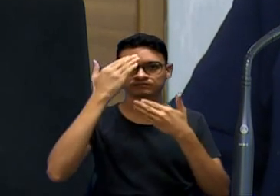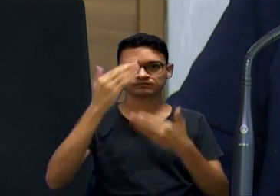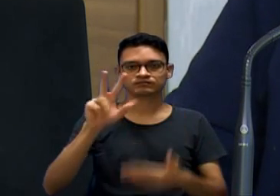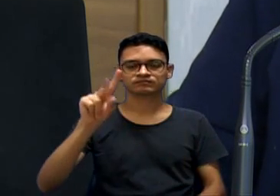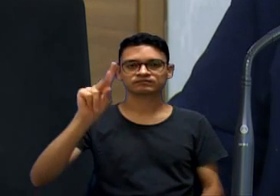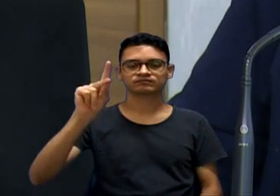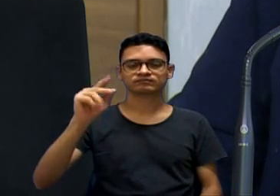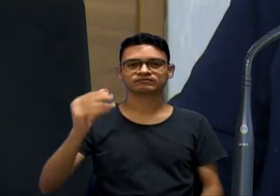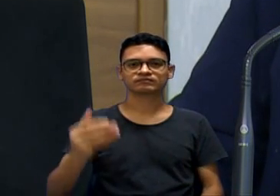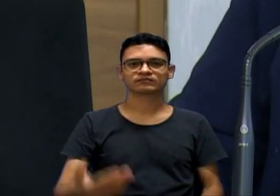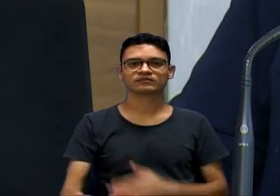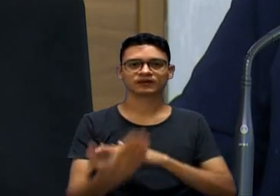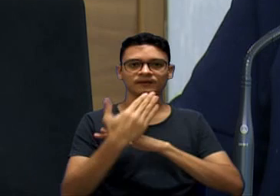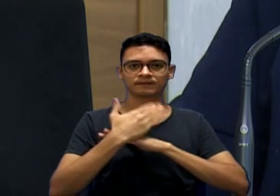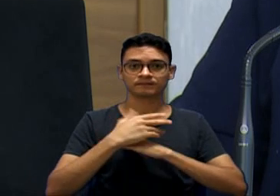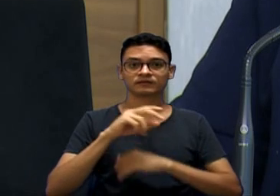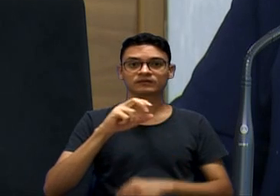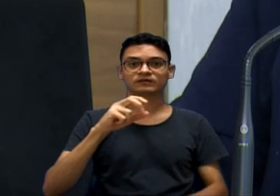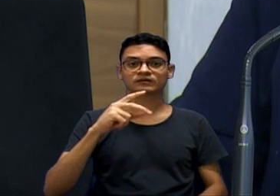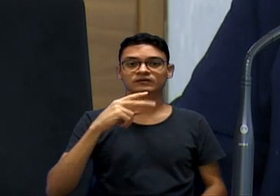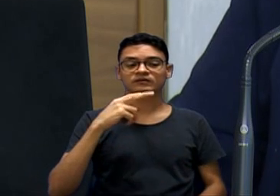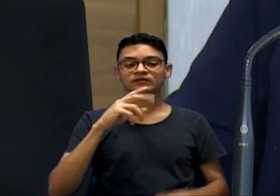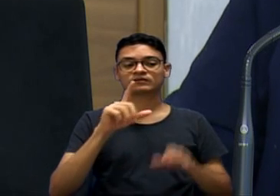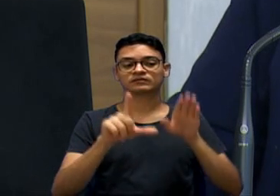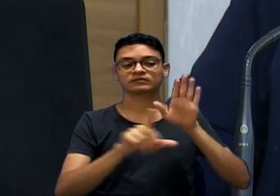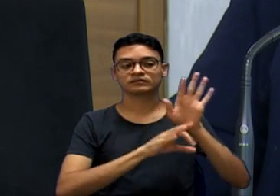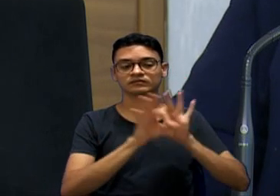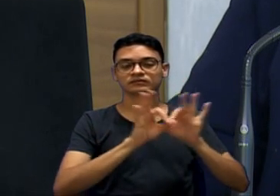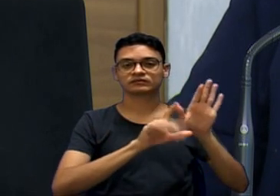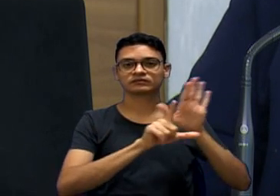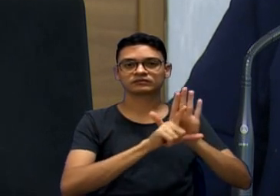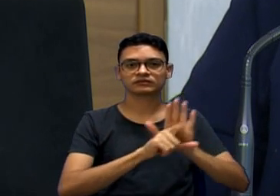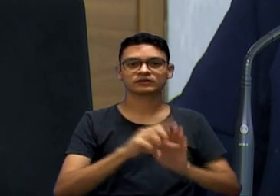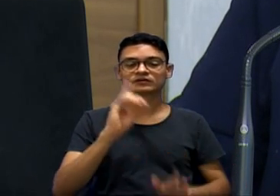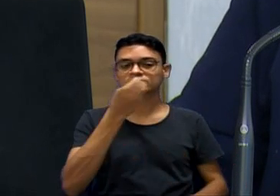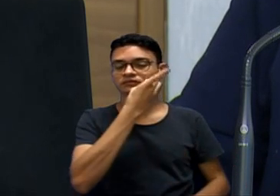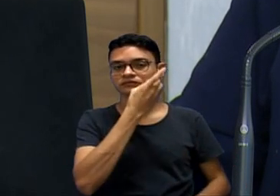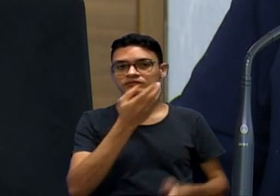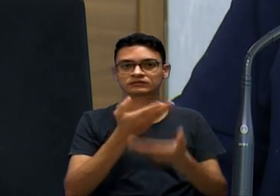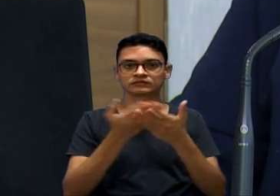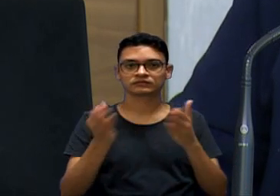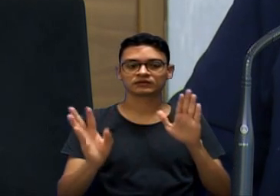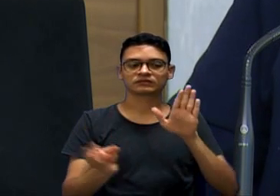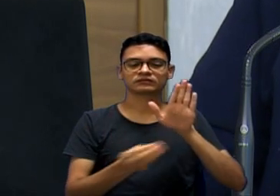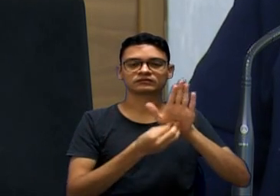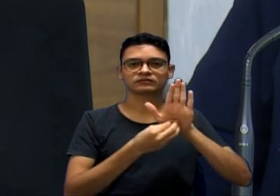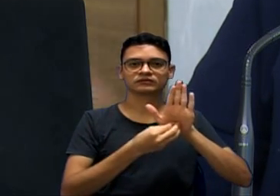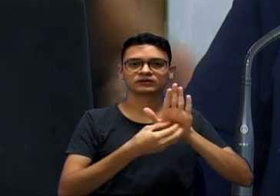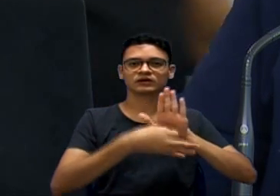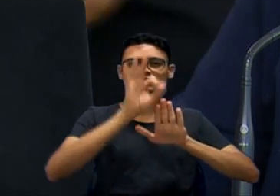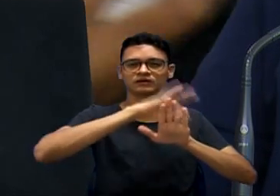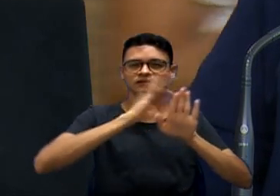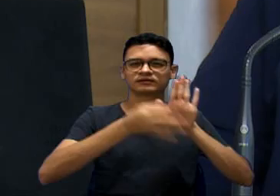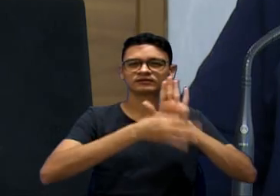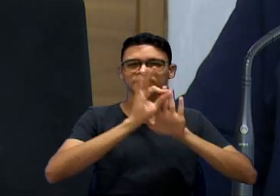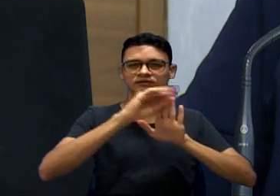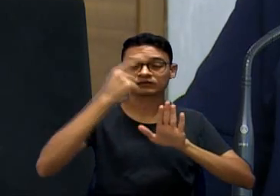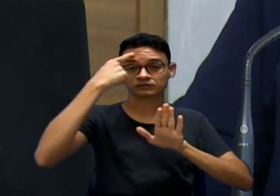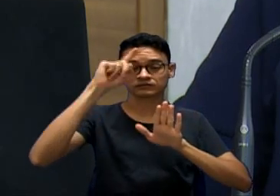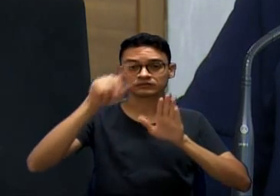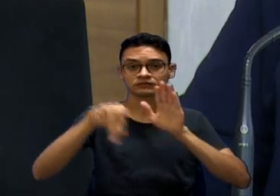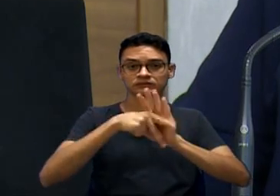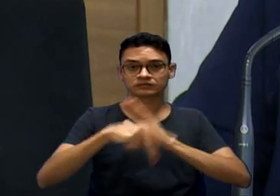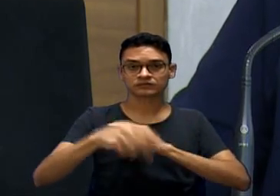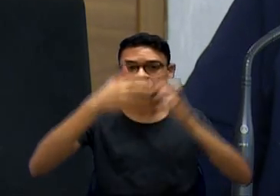Vinícius. Projeto de lei 422, 2021, do vereador Fernando Dini, que inclui no calendário só do município de Sorocaba, o dia municipal